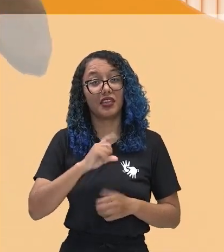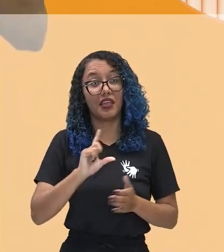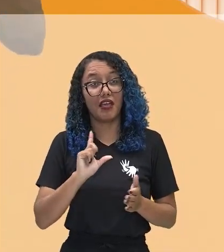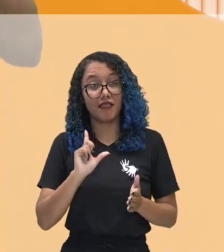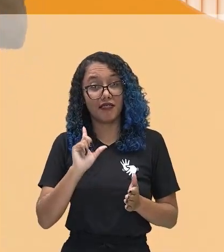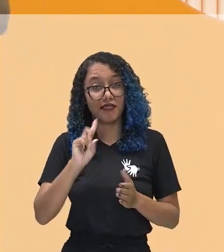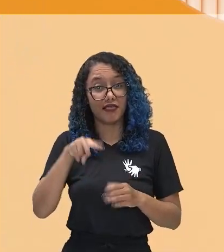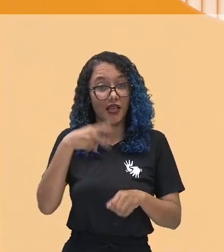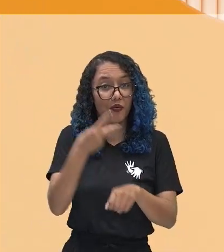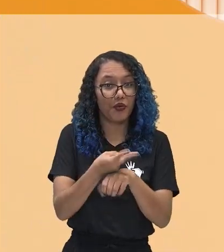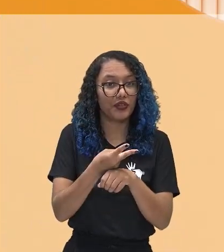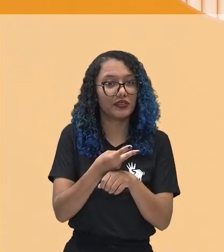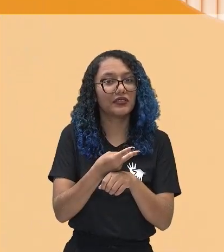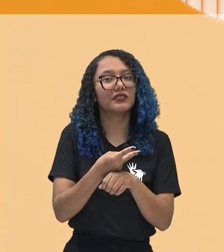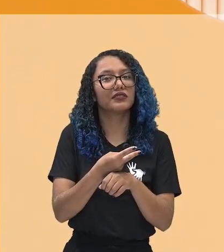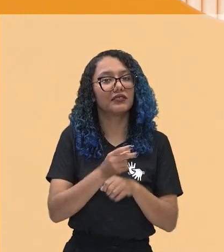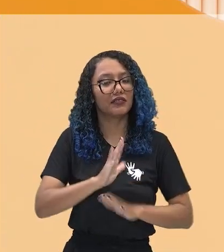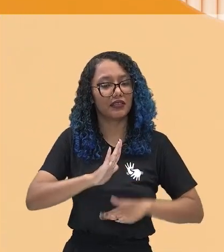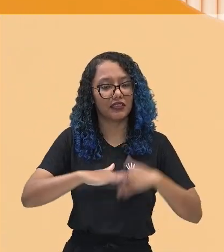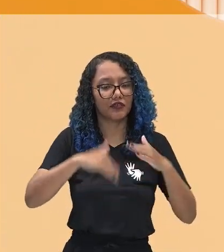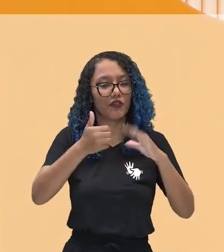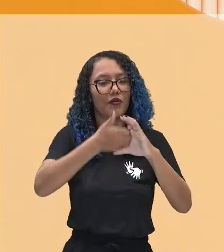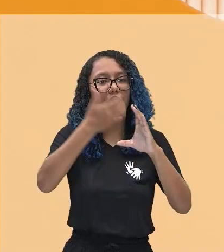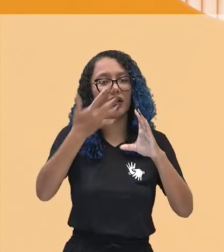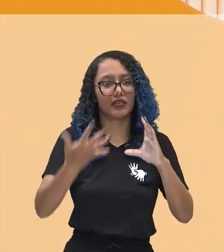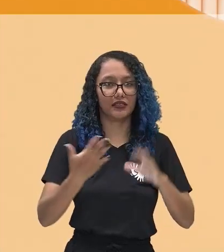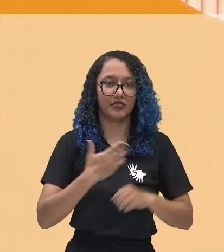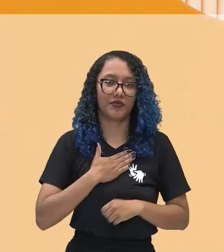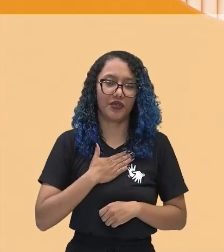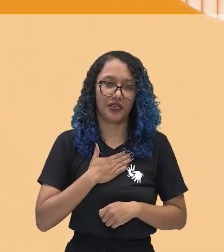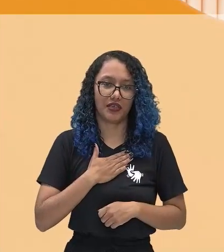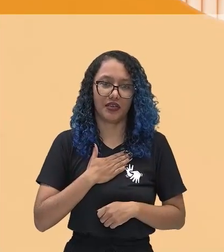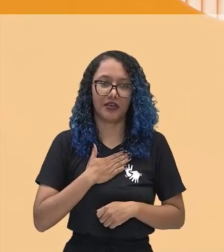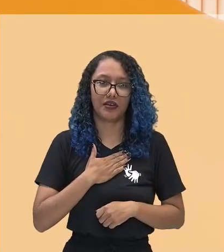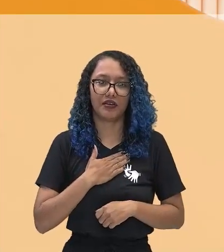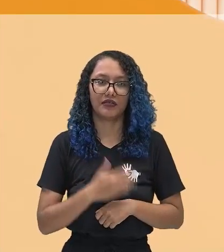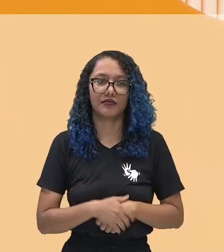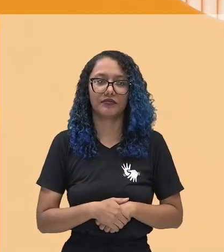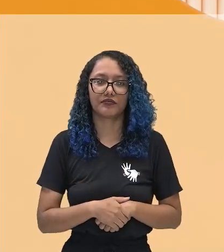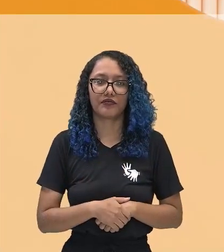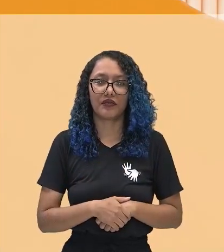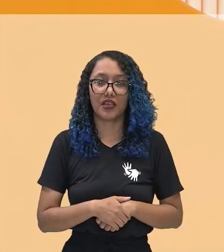depois eu defino a minha essência. Eu já não nasço com essa